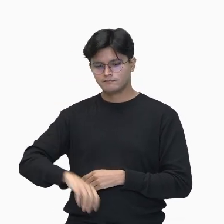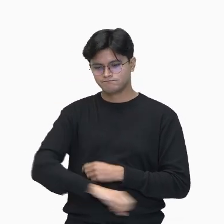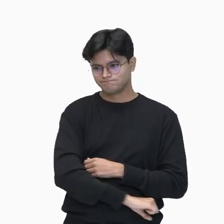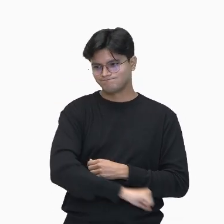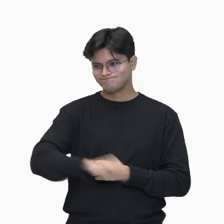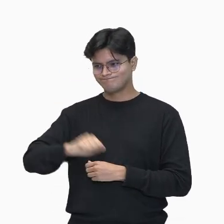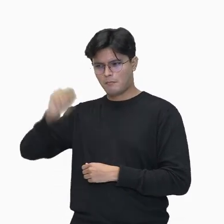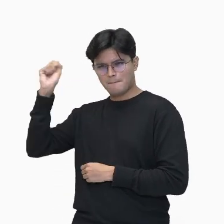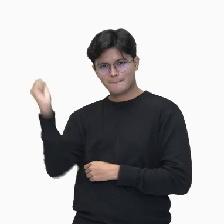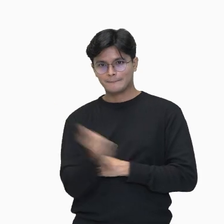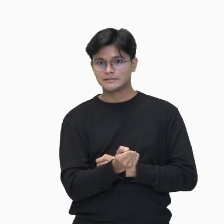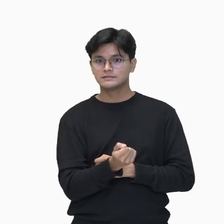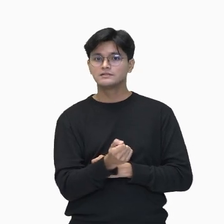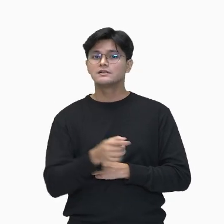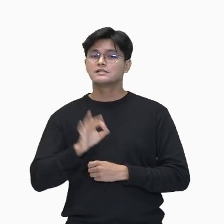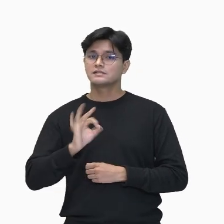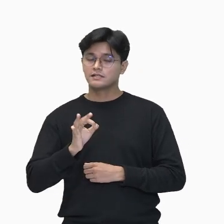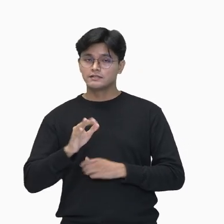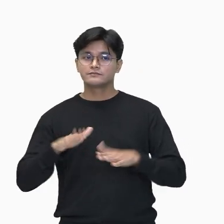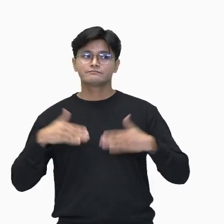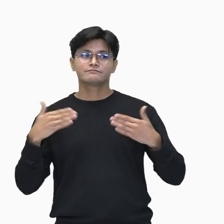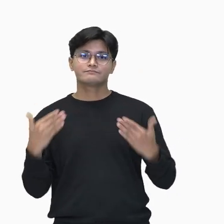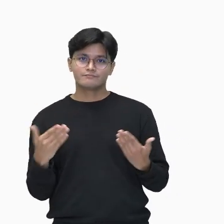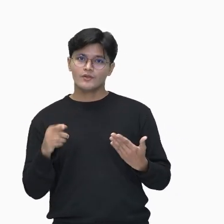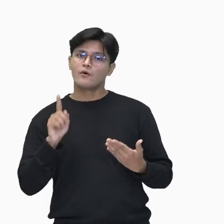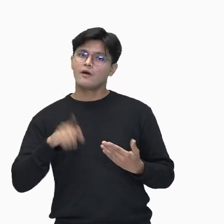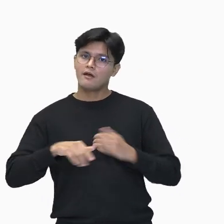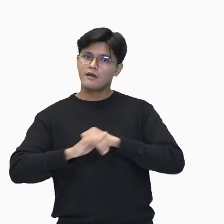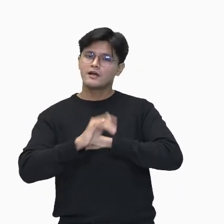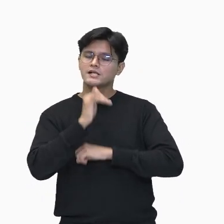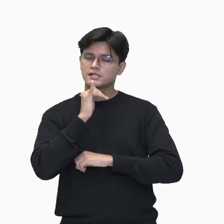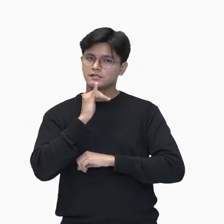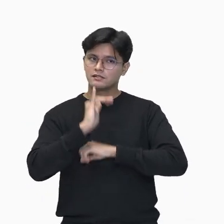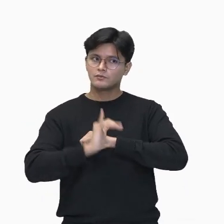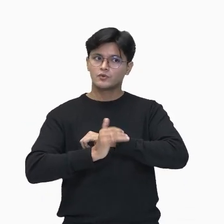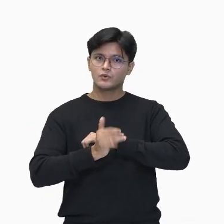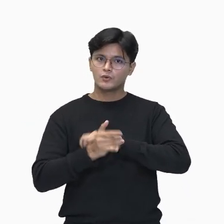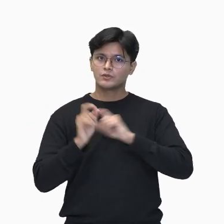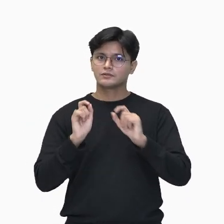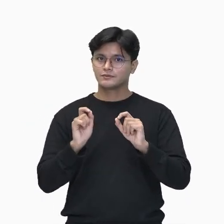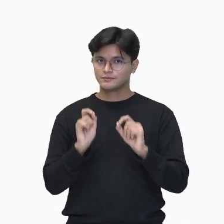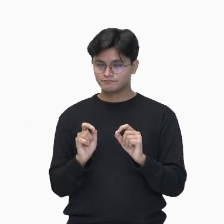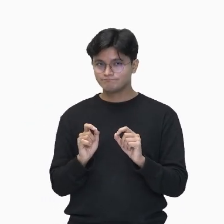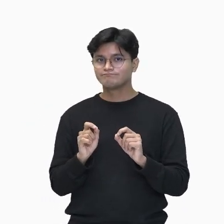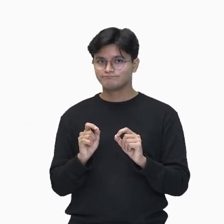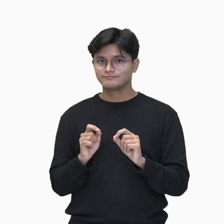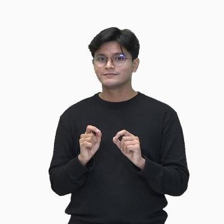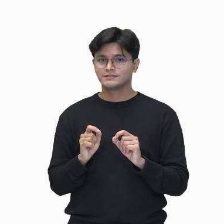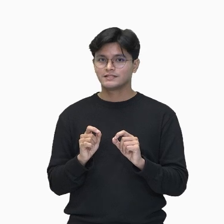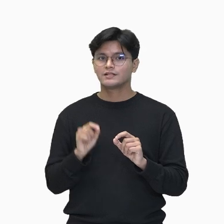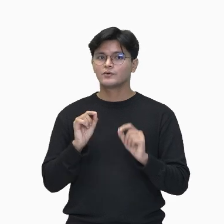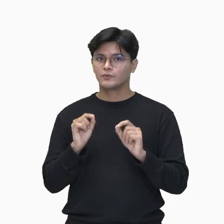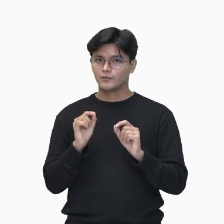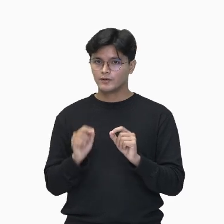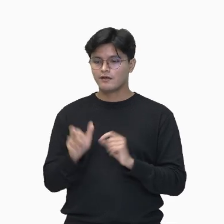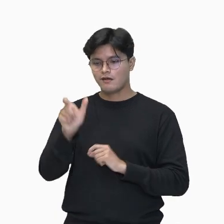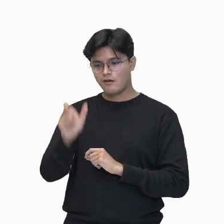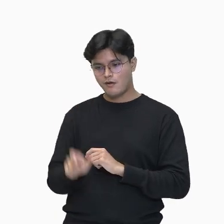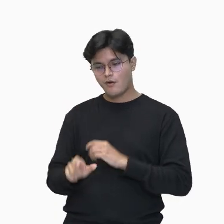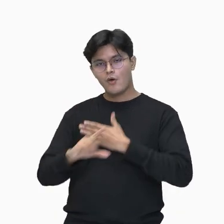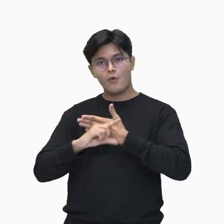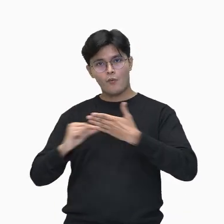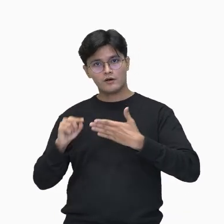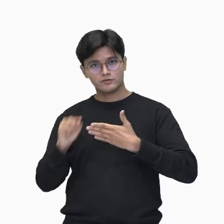gente isso aí entendo que é uma crônica né que ele tá contando tudo que se